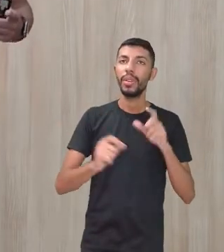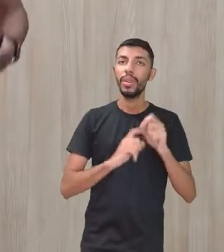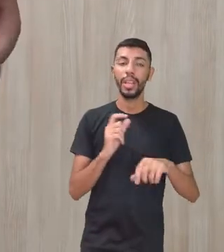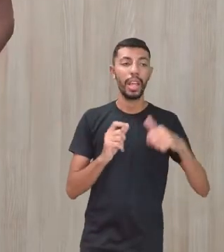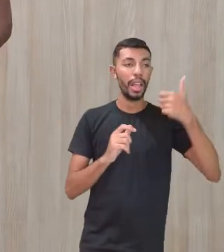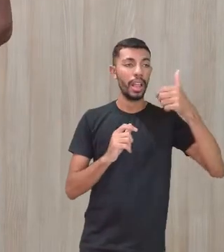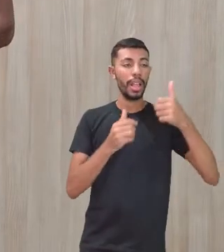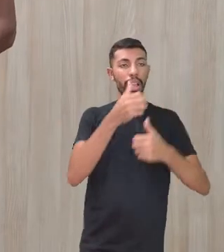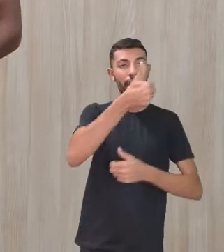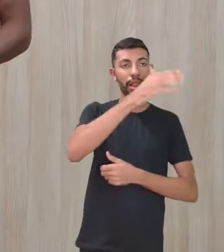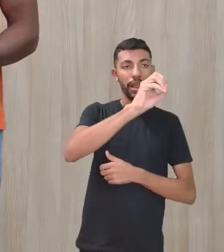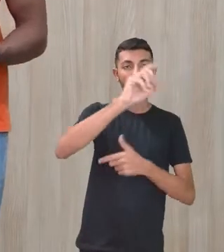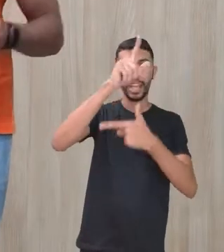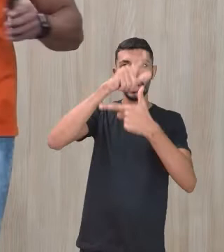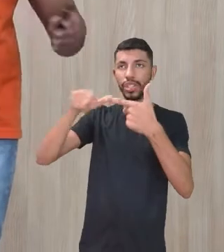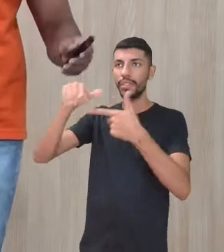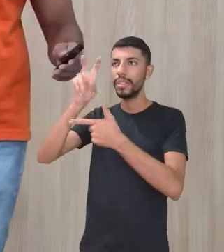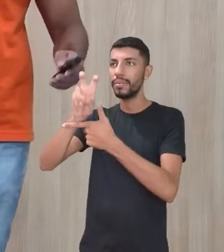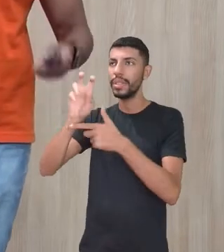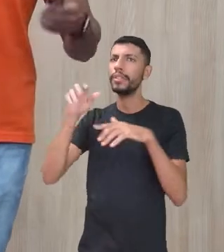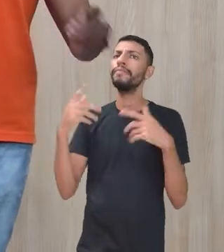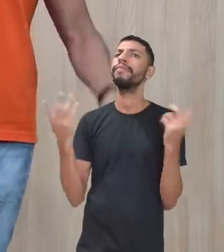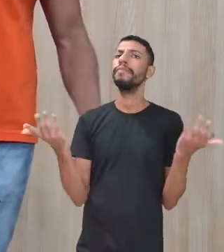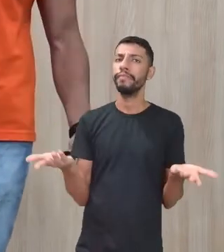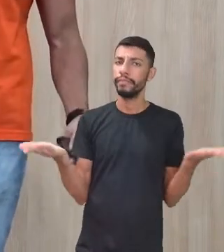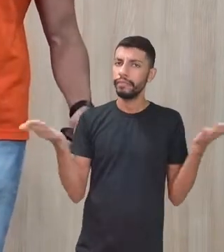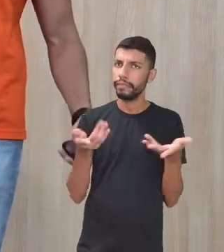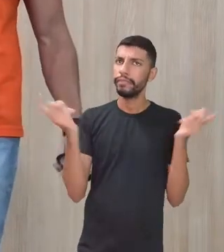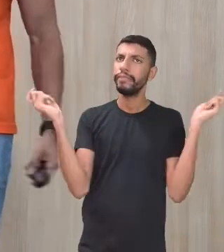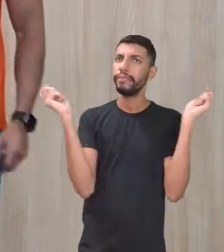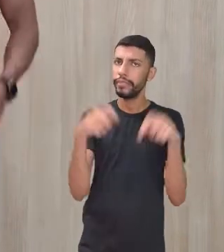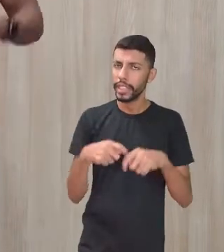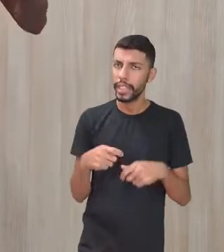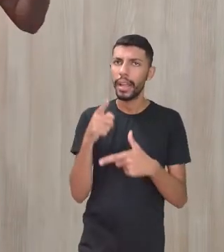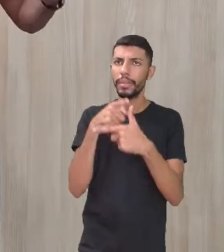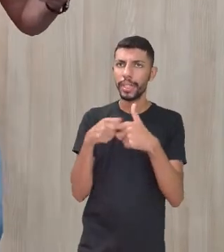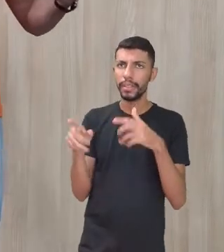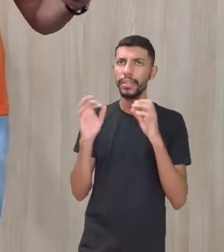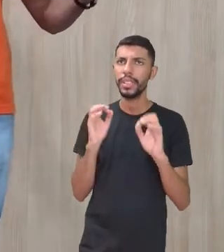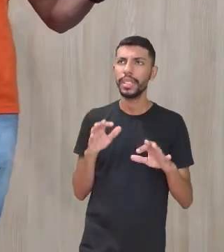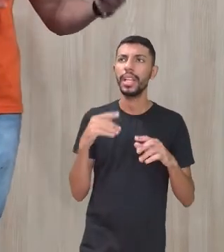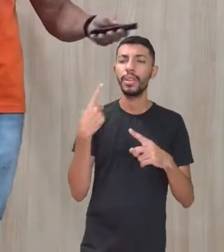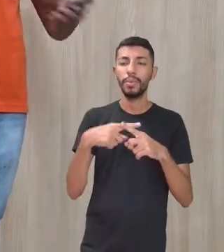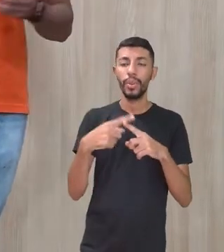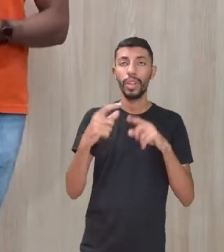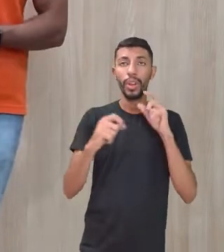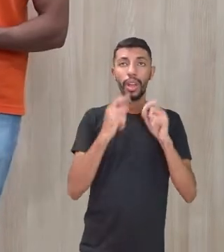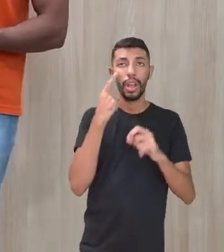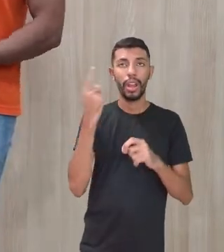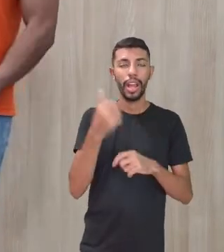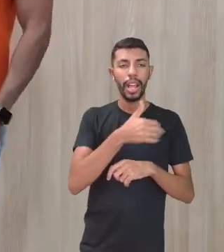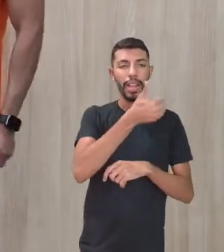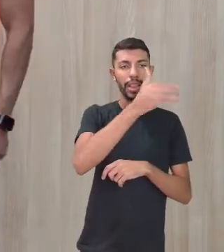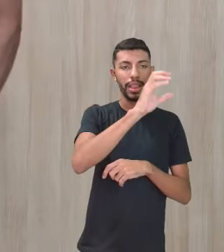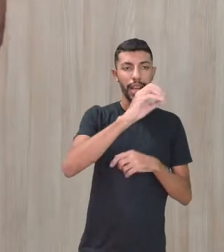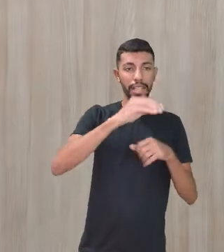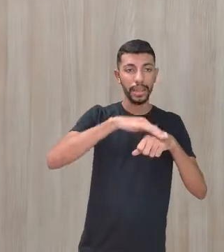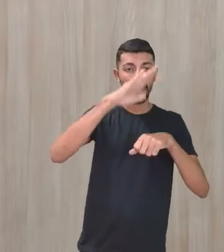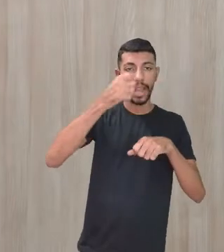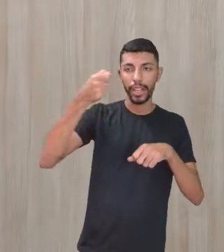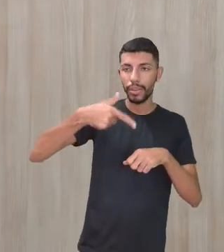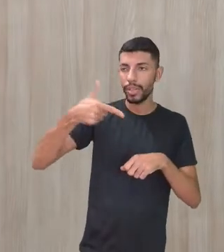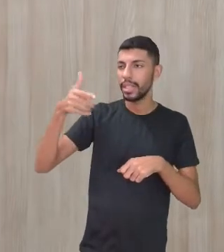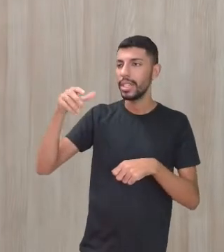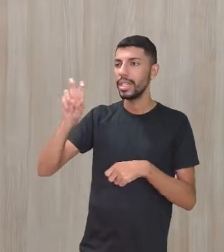10 dividido por 5. Show de bola. Agora dá para dividir porque o 10 ele é maior que o 5. Então, 10 dividido